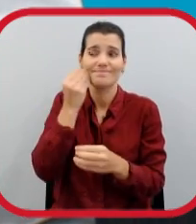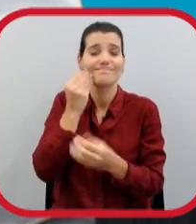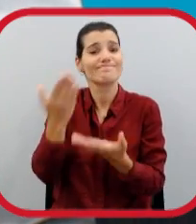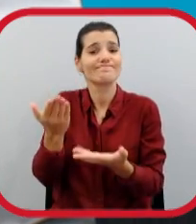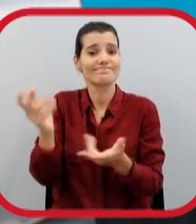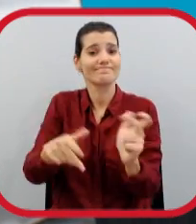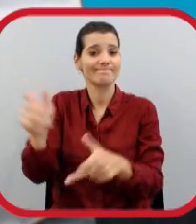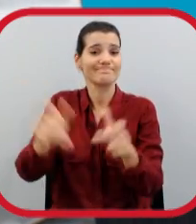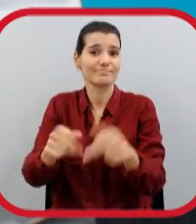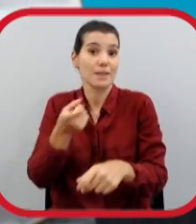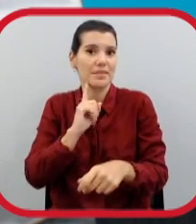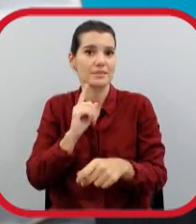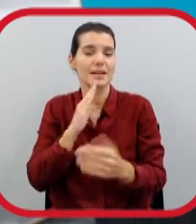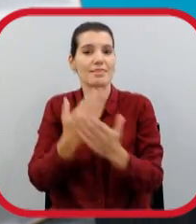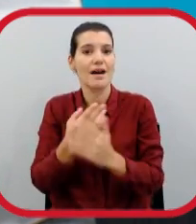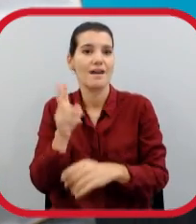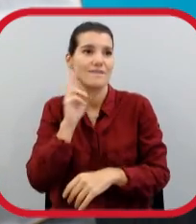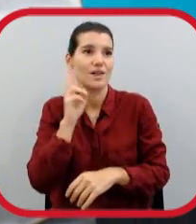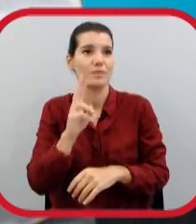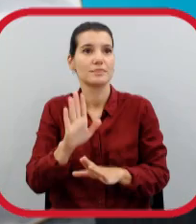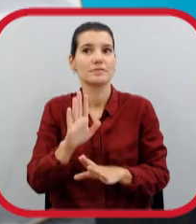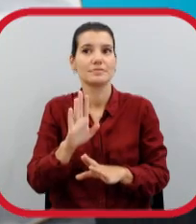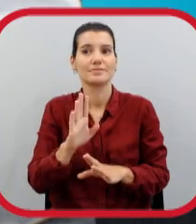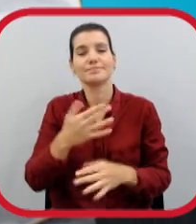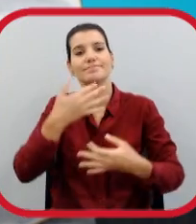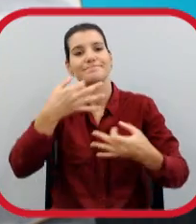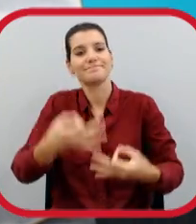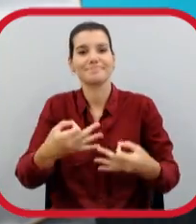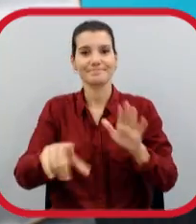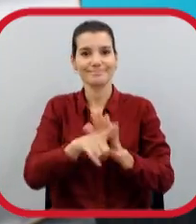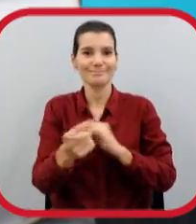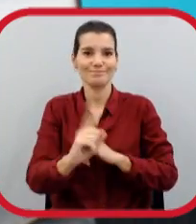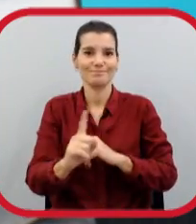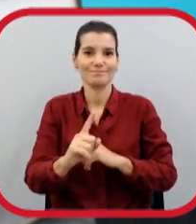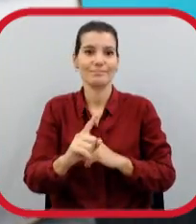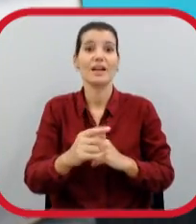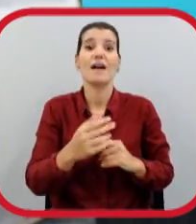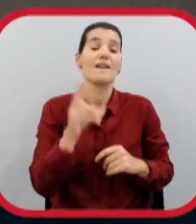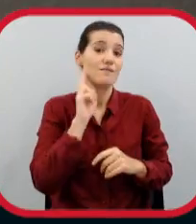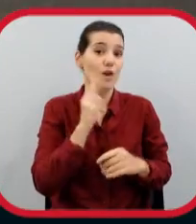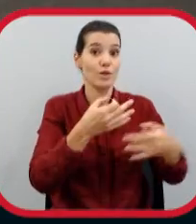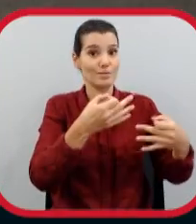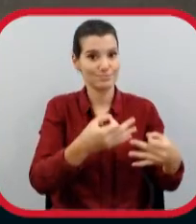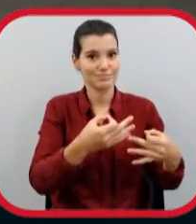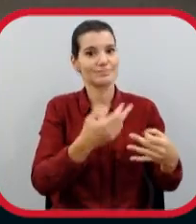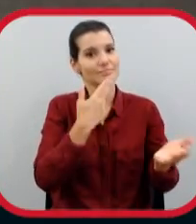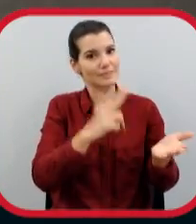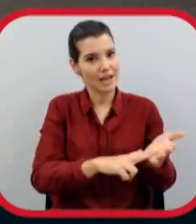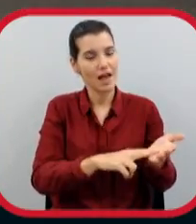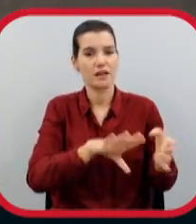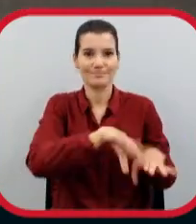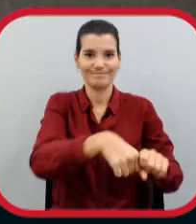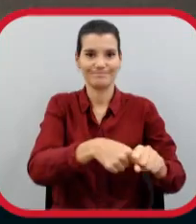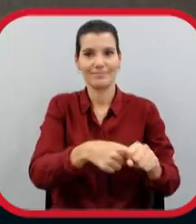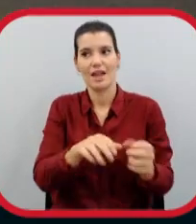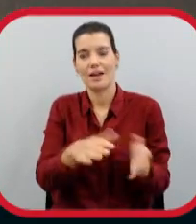ilegítimas e que vão criar valor, mas não legítimo, não é? Vão destruir valor legítimo e